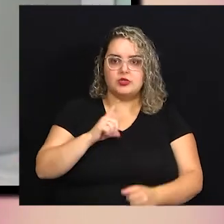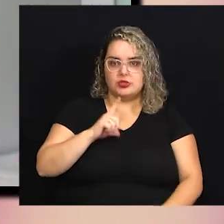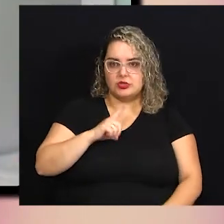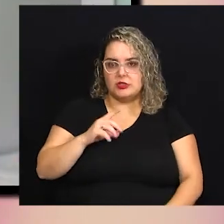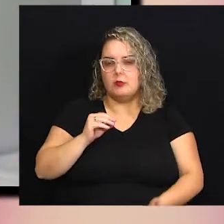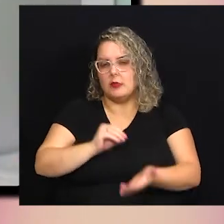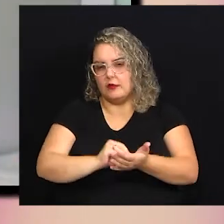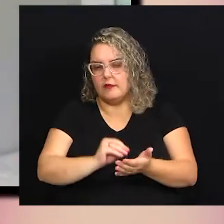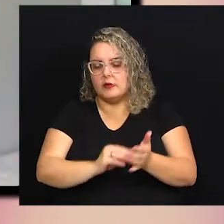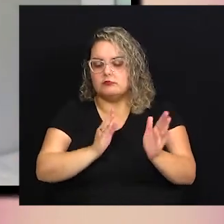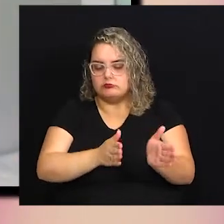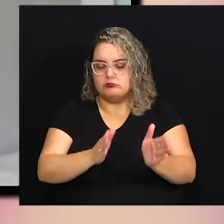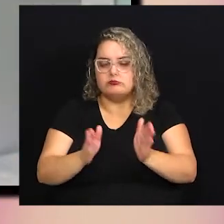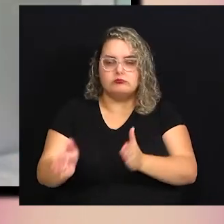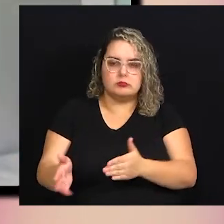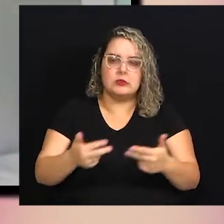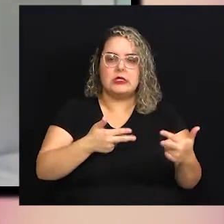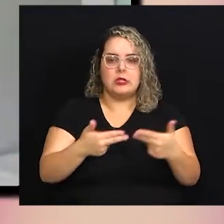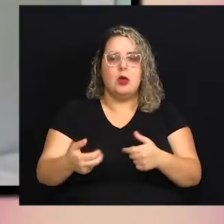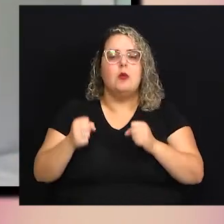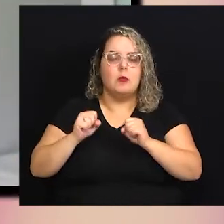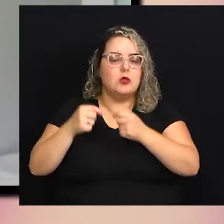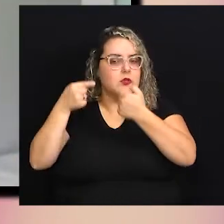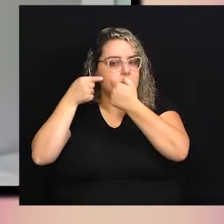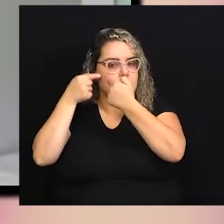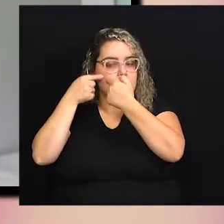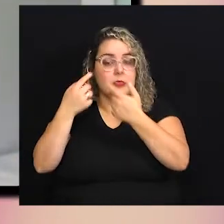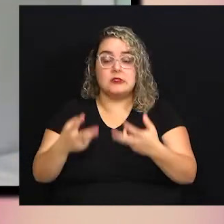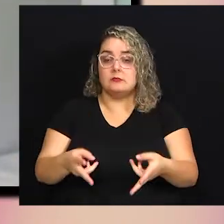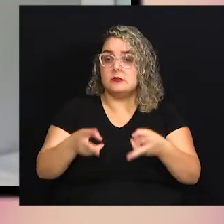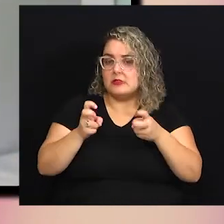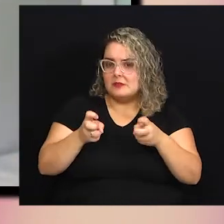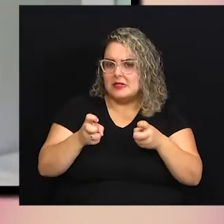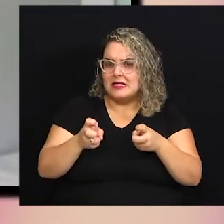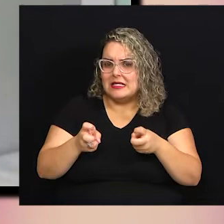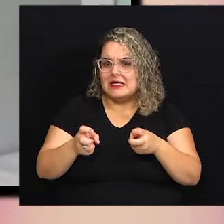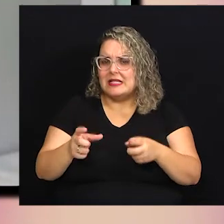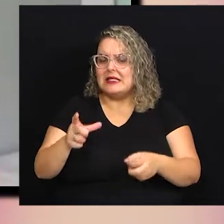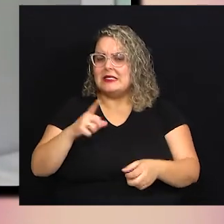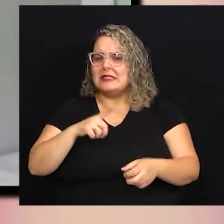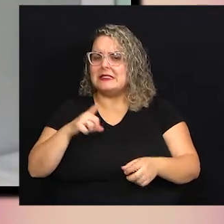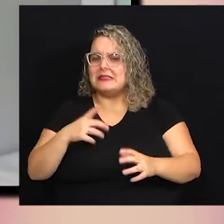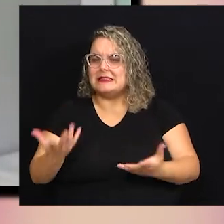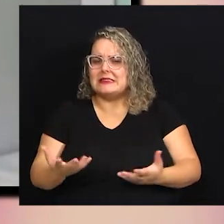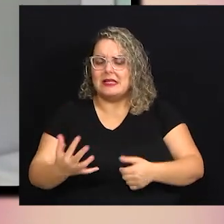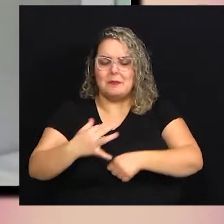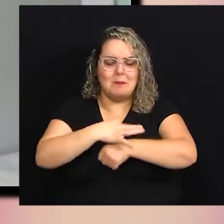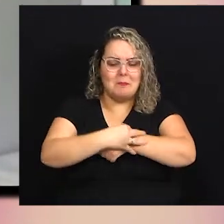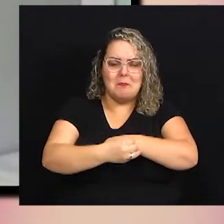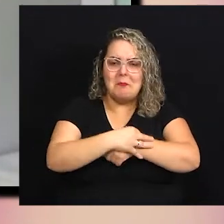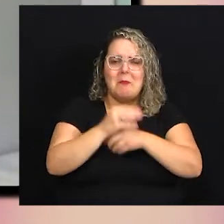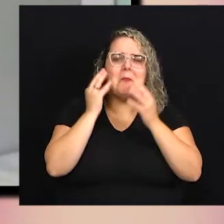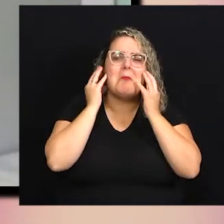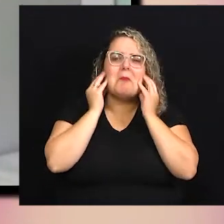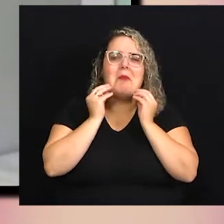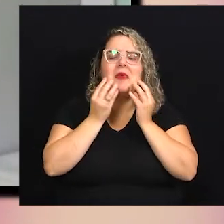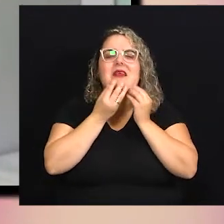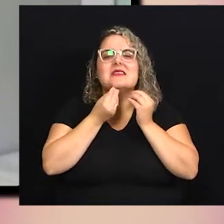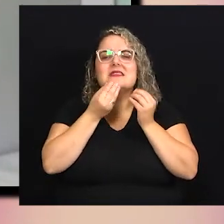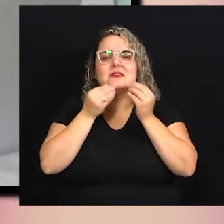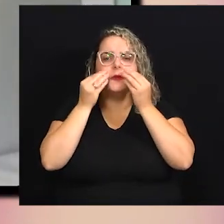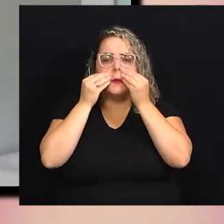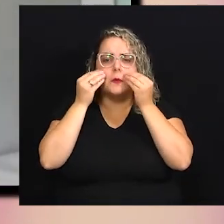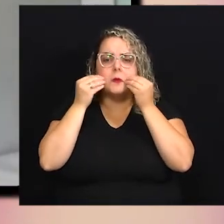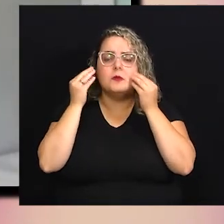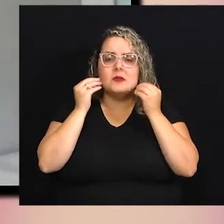certa irregularidade menstrual, pode ter um pouquinho de acne, mas se você perceber que tem uma pelificação, excesso de pelos,